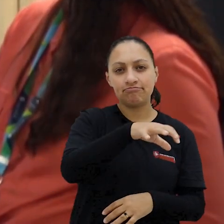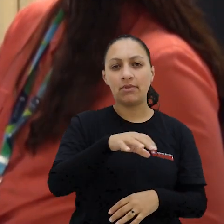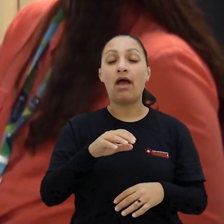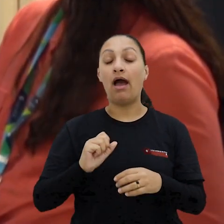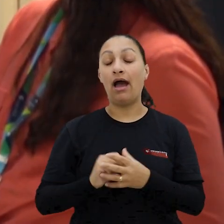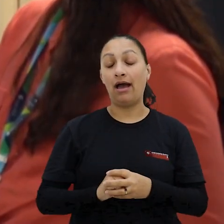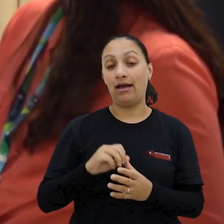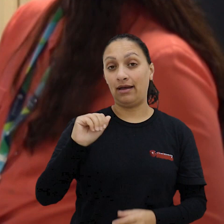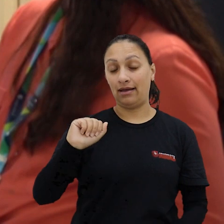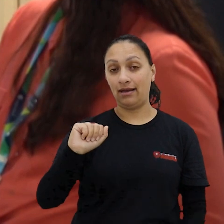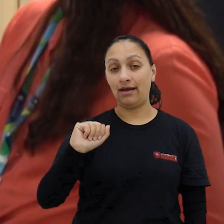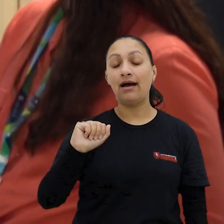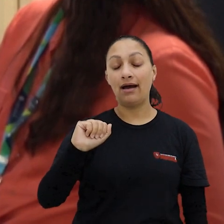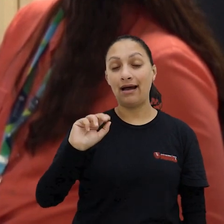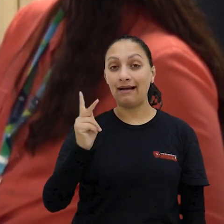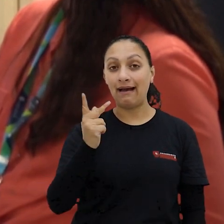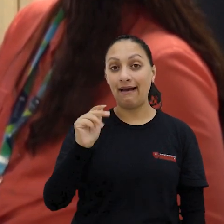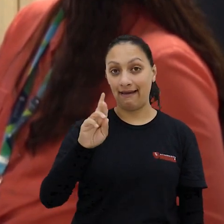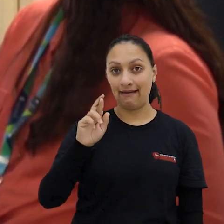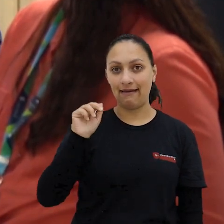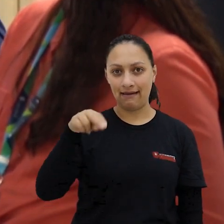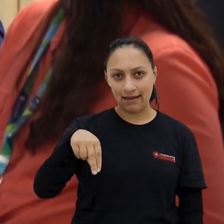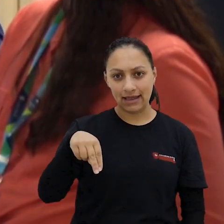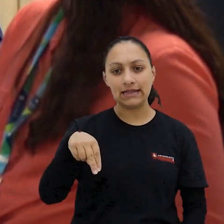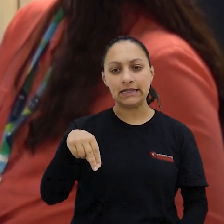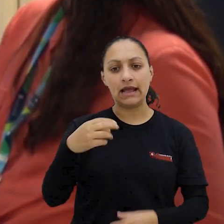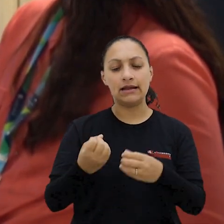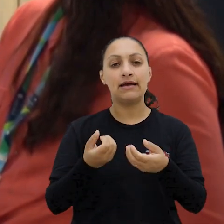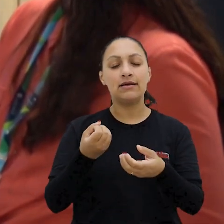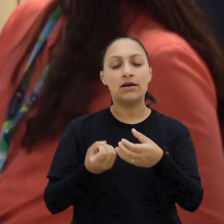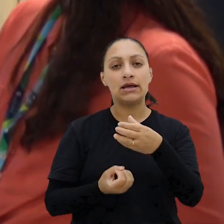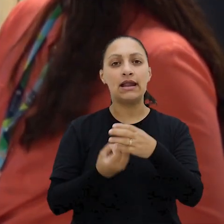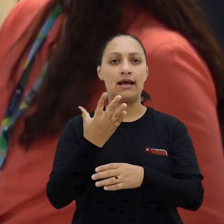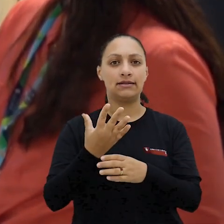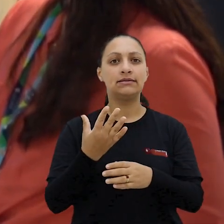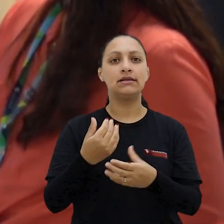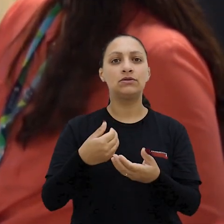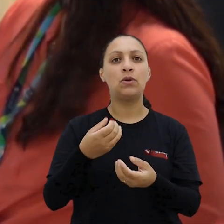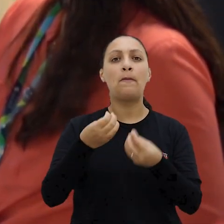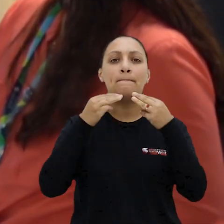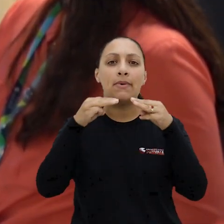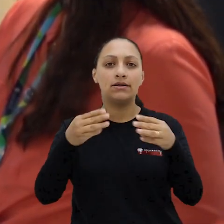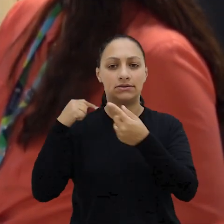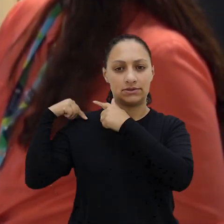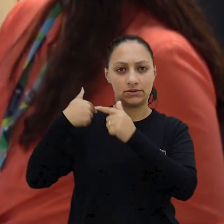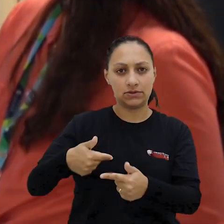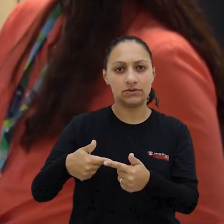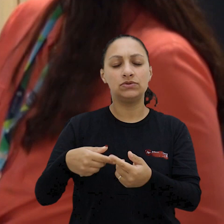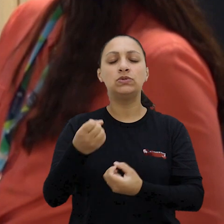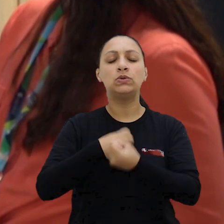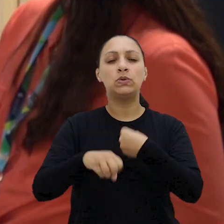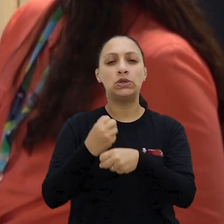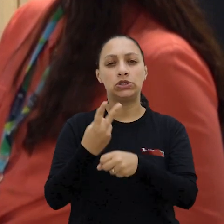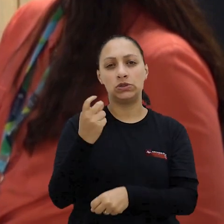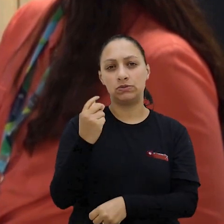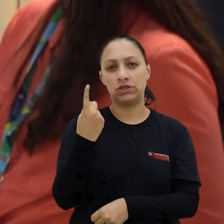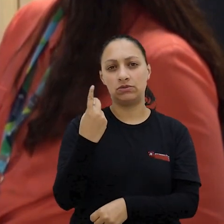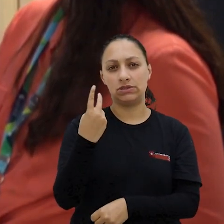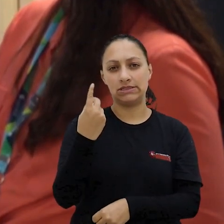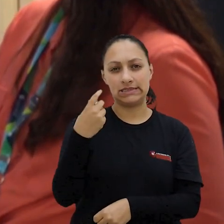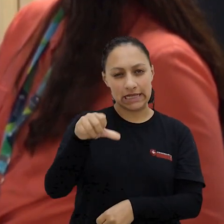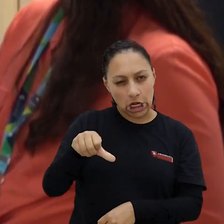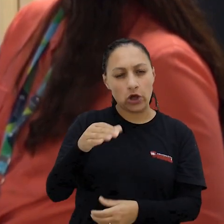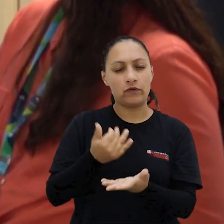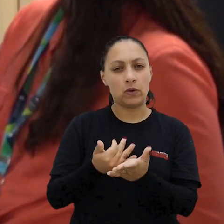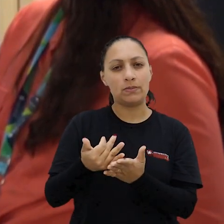HRN nasceu como uma agência de publicidade e propaganda, né, parte de marketing tradicional. Em 2019 a gente pivotou para a parte